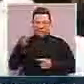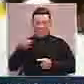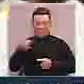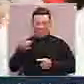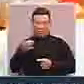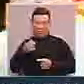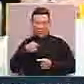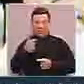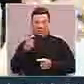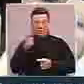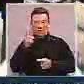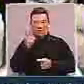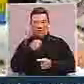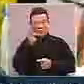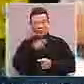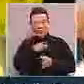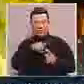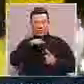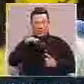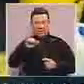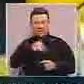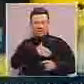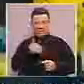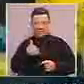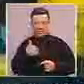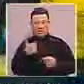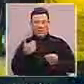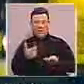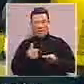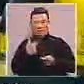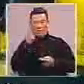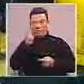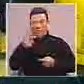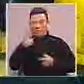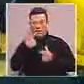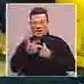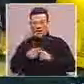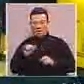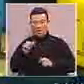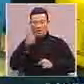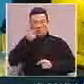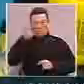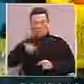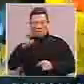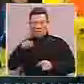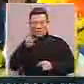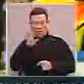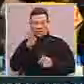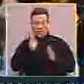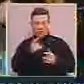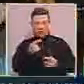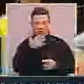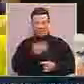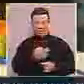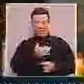Porto, estive aqui também nas Ciências e Saúde e estive nas Letras e Humanidades. E já tem